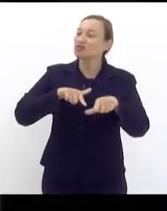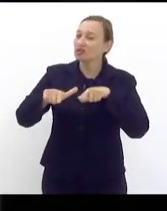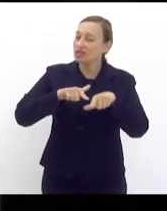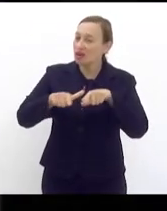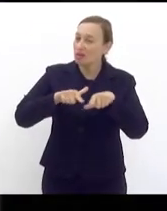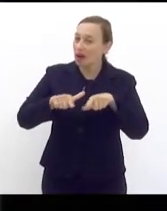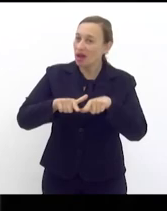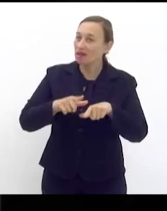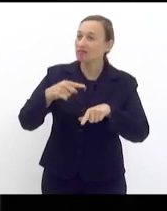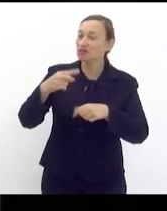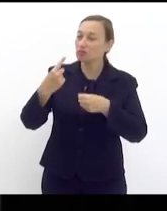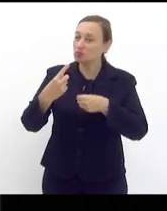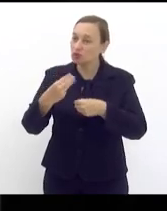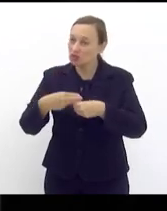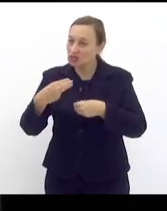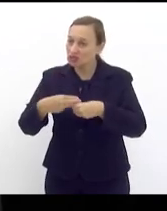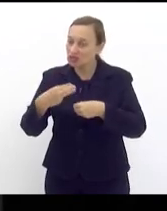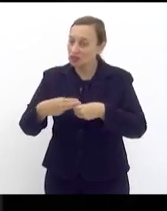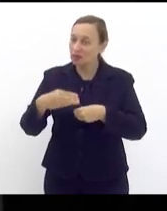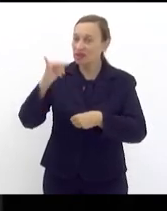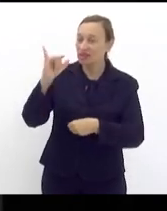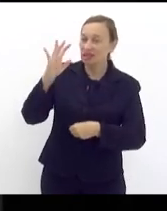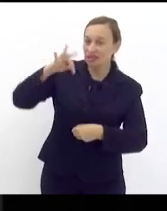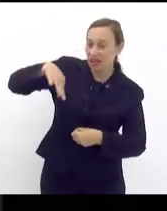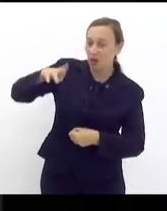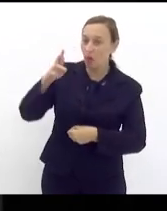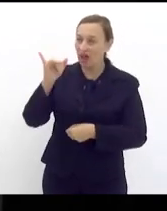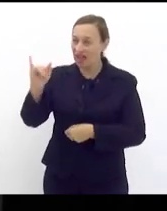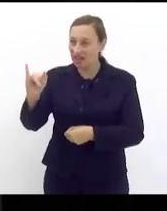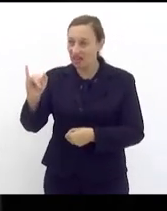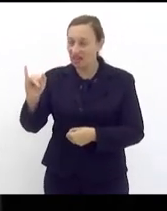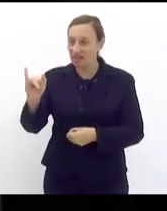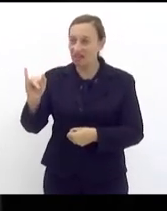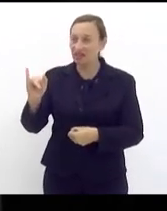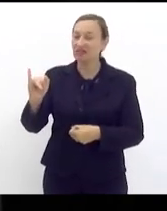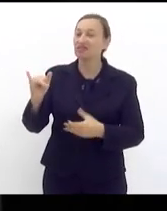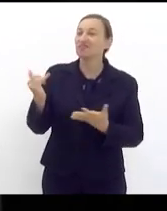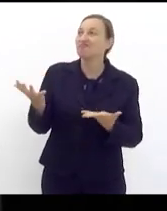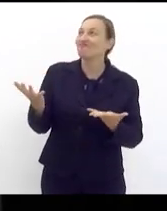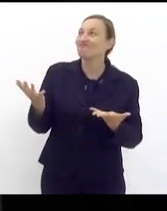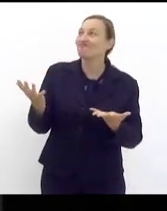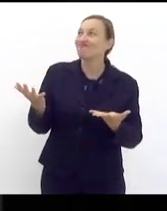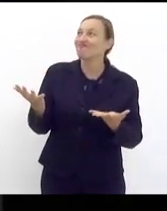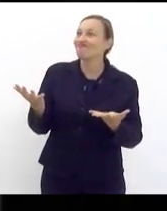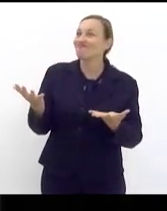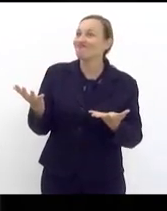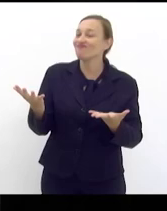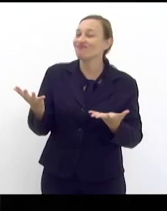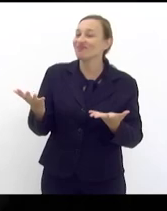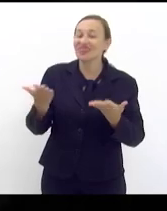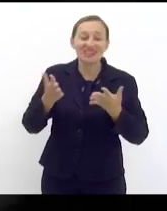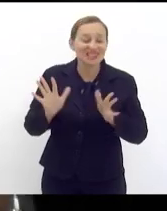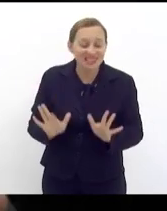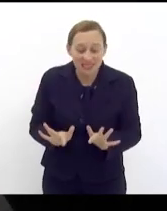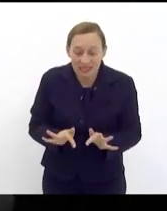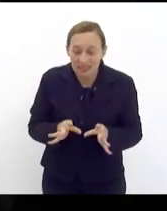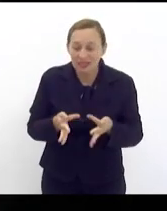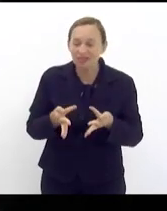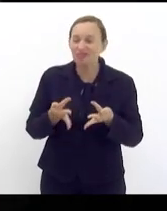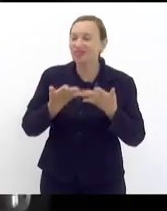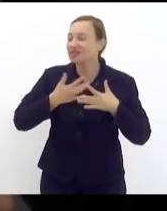feito ali no município de Itaguaí, com essa maneira singela,